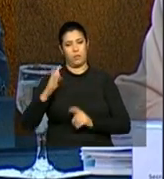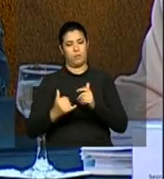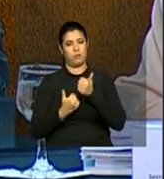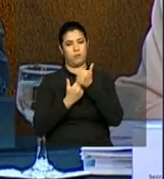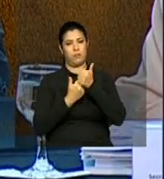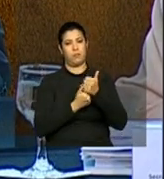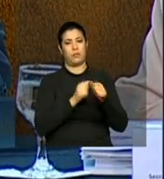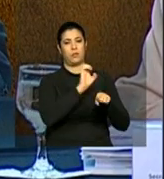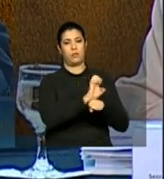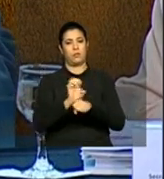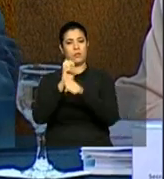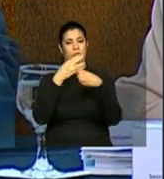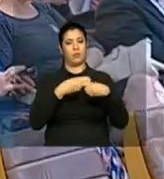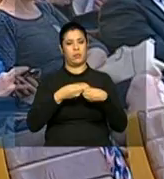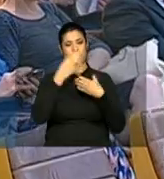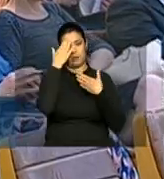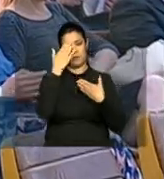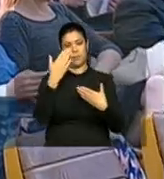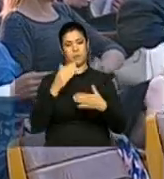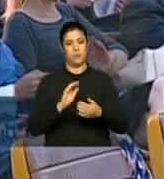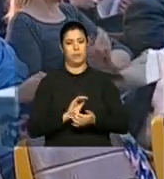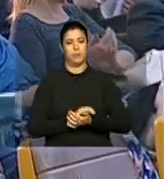tá dando aos estados e municípios.